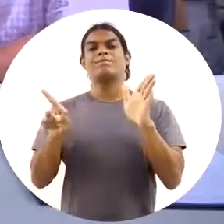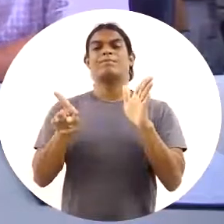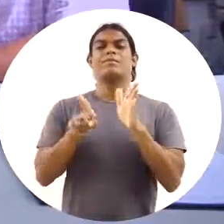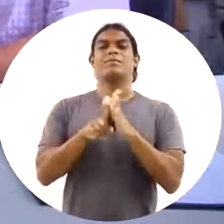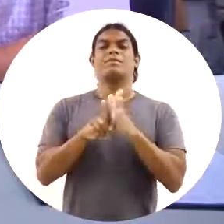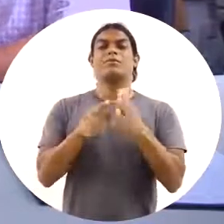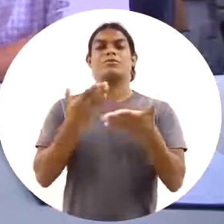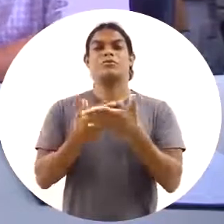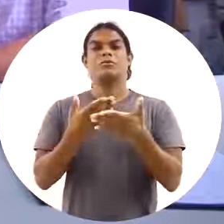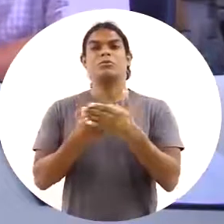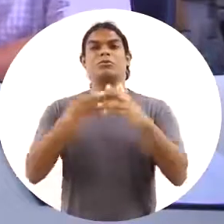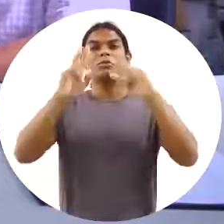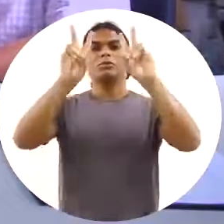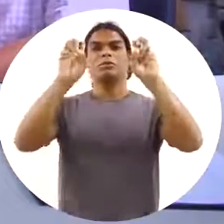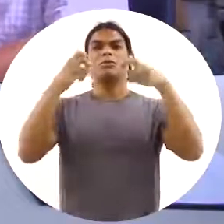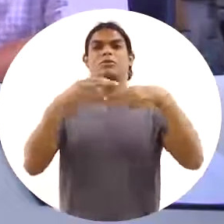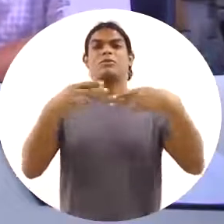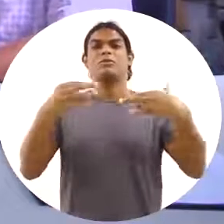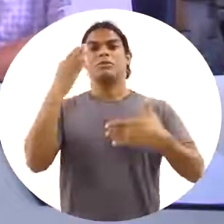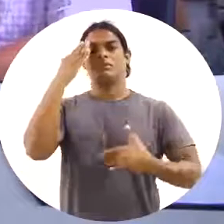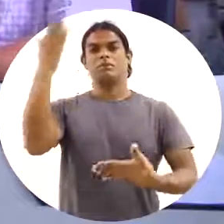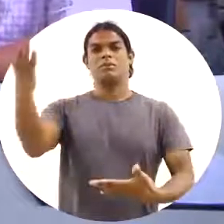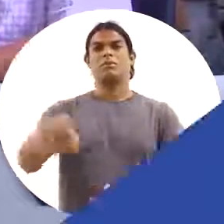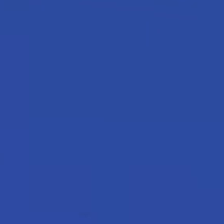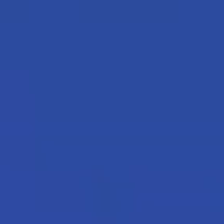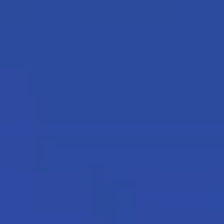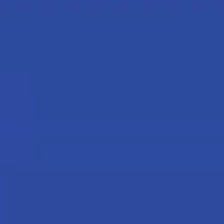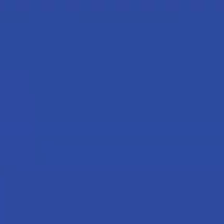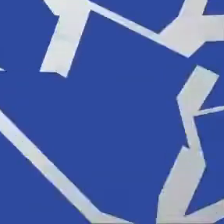essas dúvidas para você, tá bom?